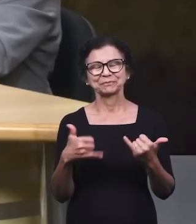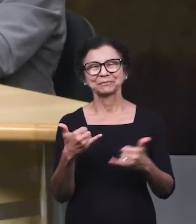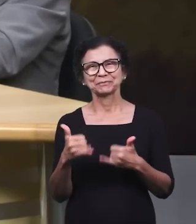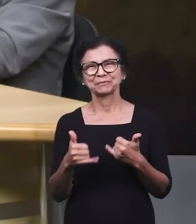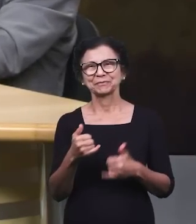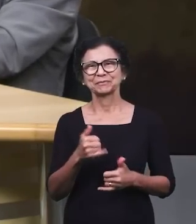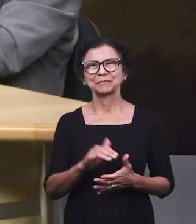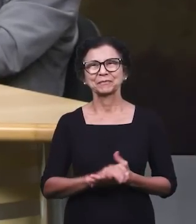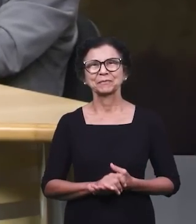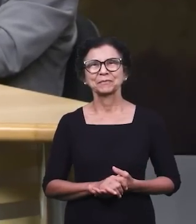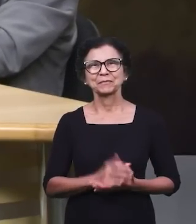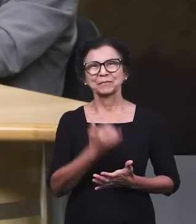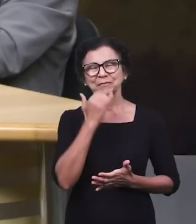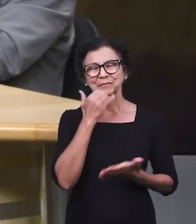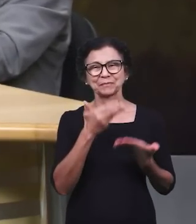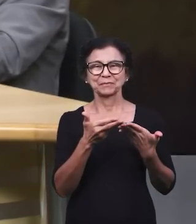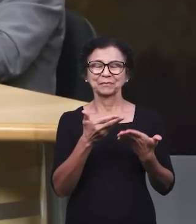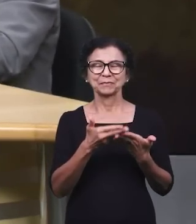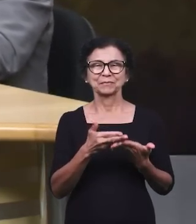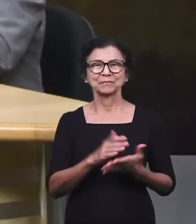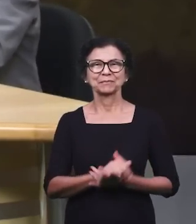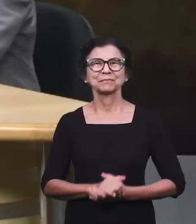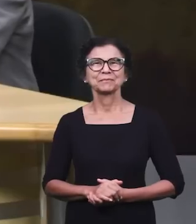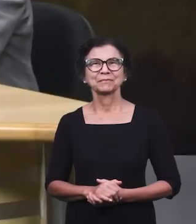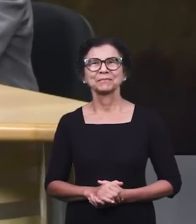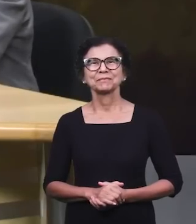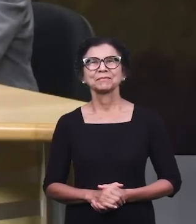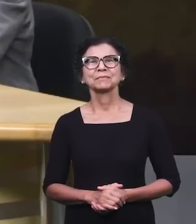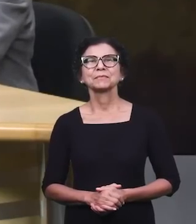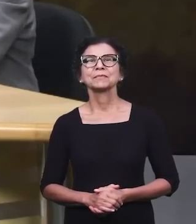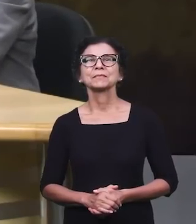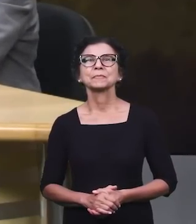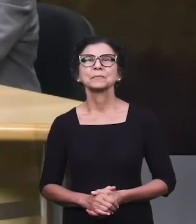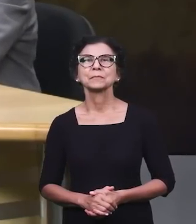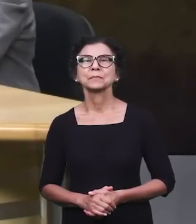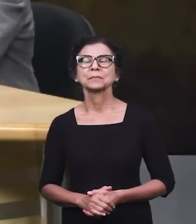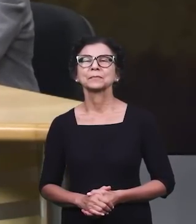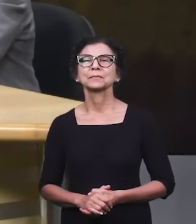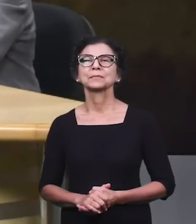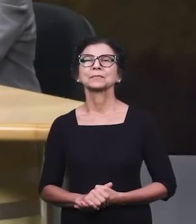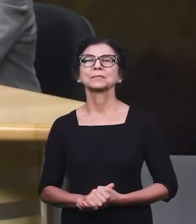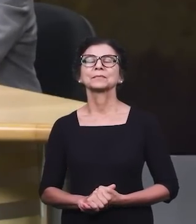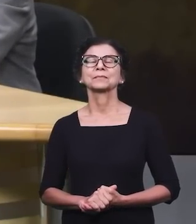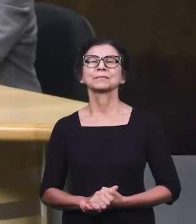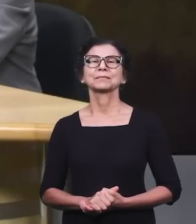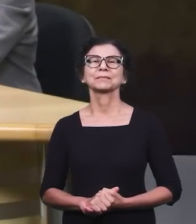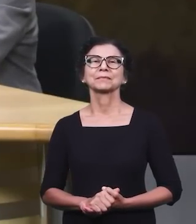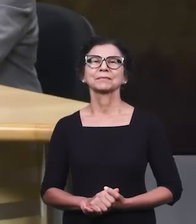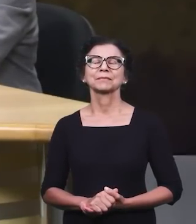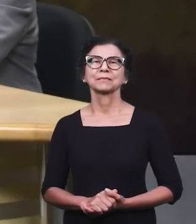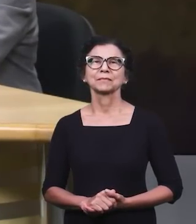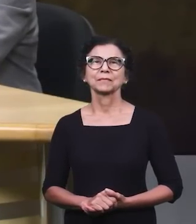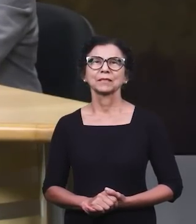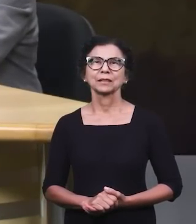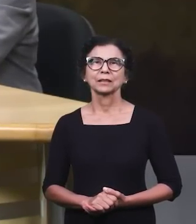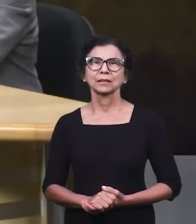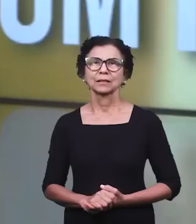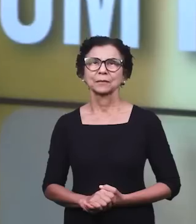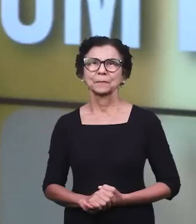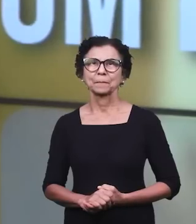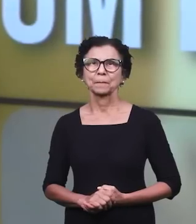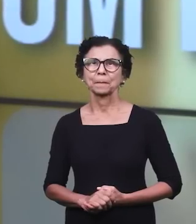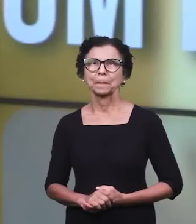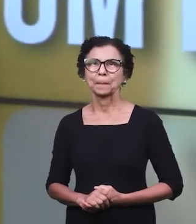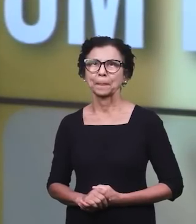deixa eu mostrar um problema que eu me lembrei dele. Abraão demonstrou, a palavra demonstra